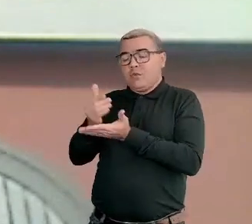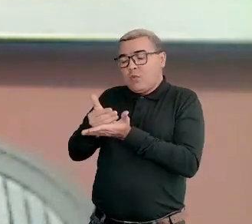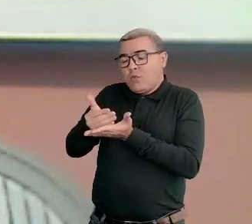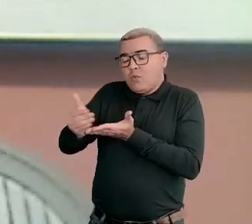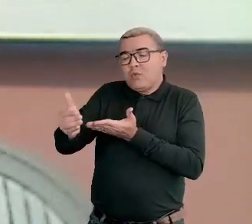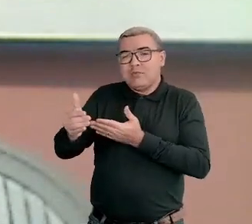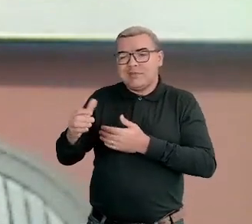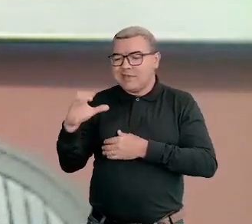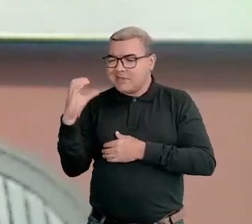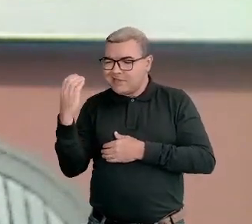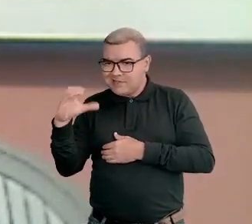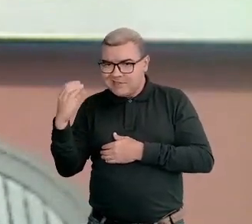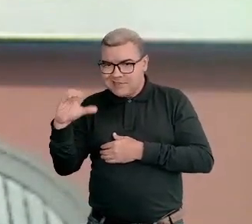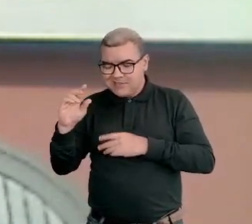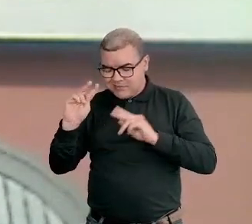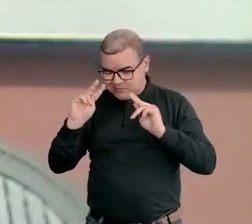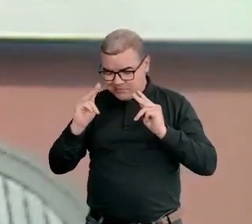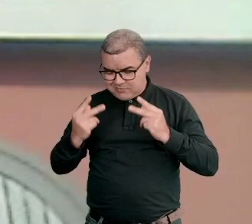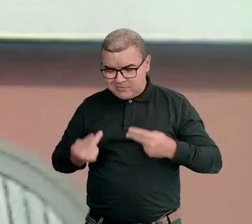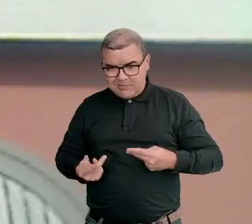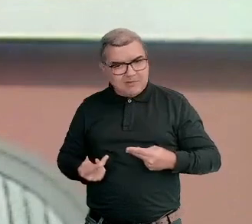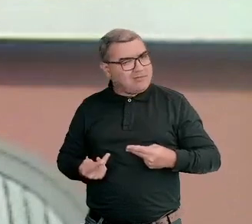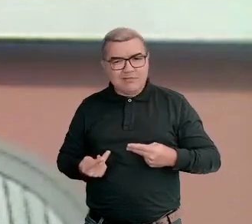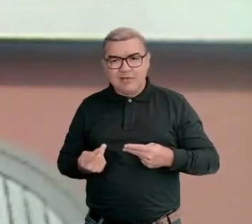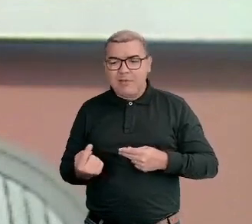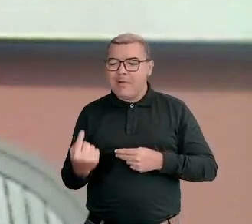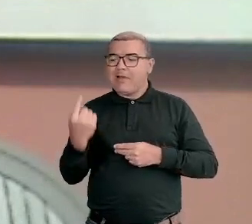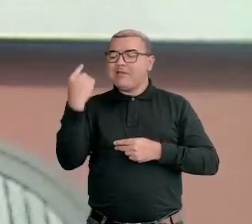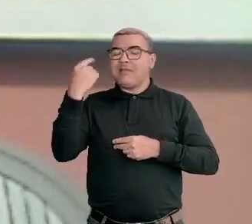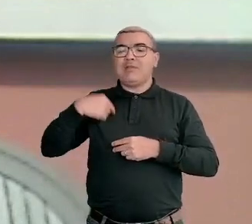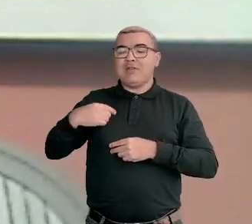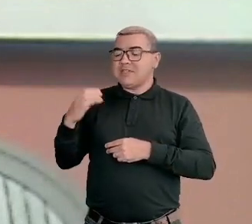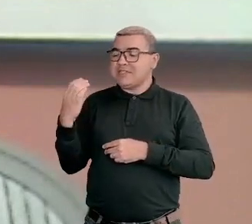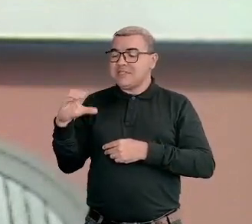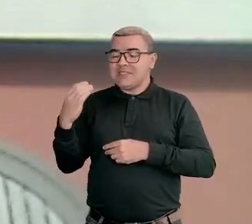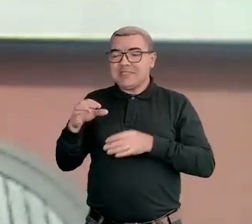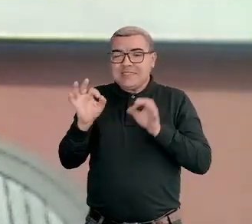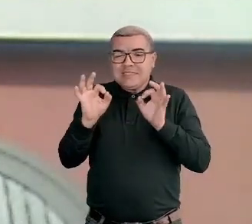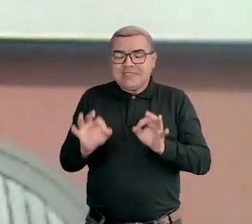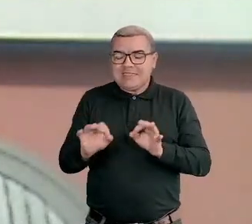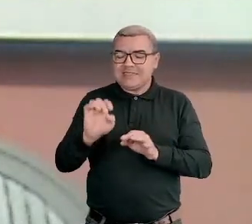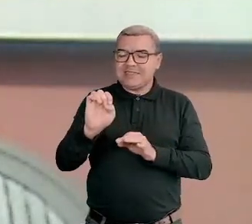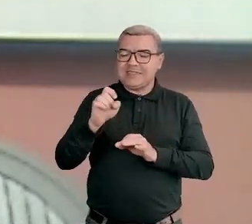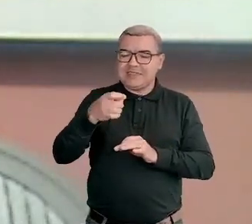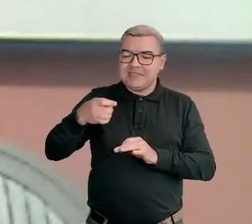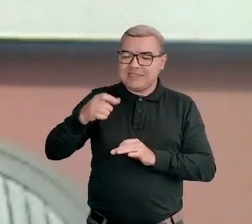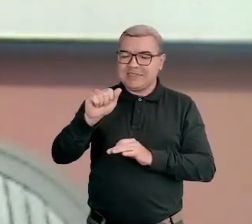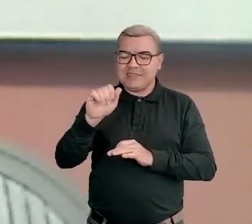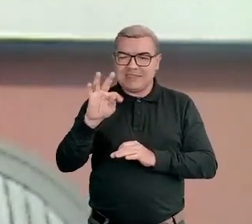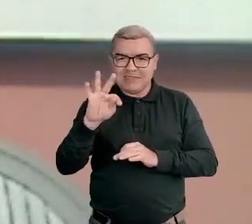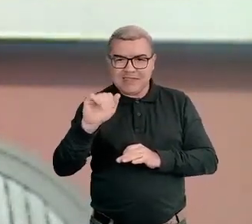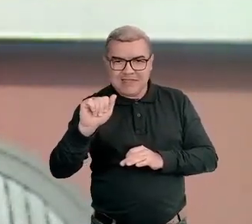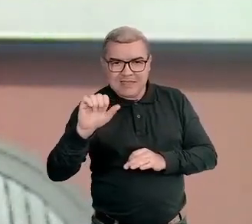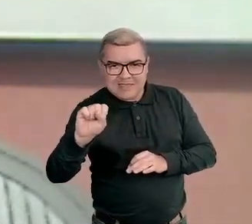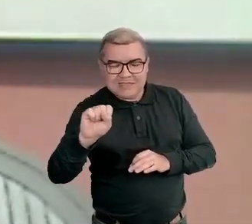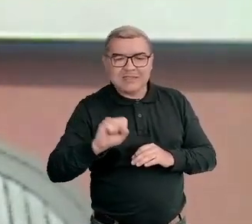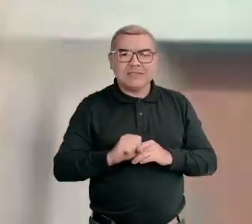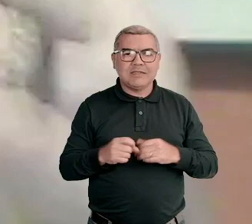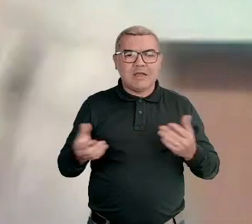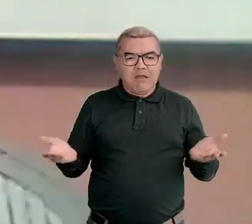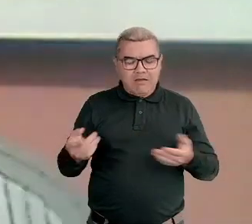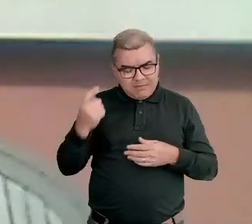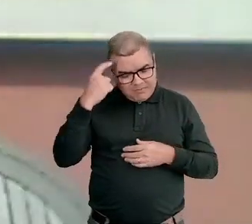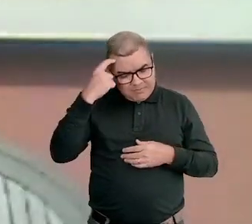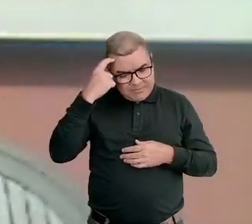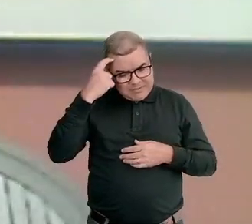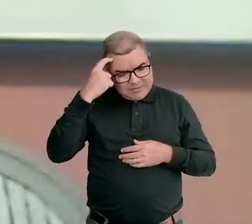ciências humanas, né? Eu não venho das ciências exatas, né? E se nós começarmos a pensar, Arnaldo, nesse